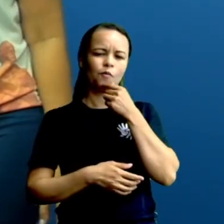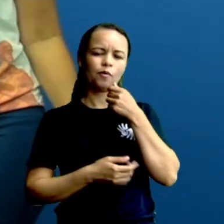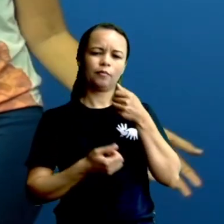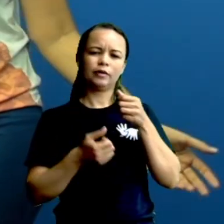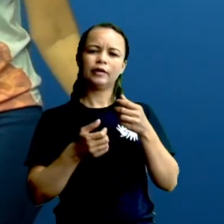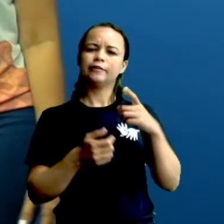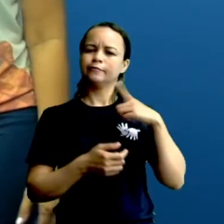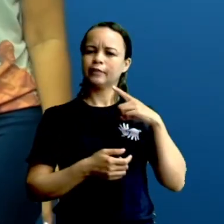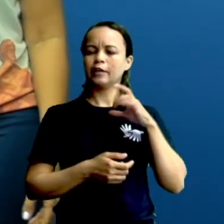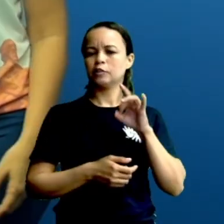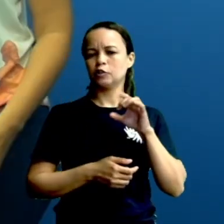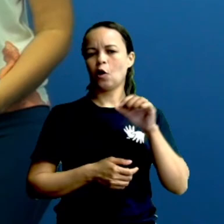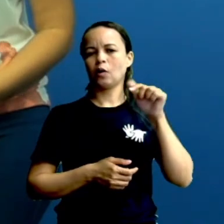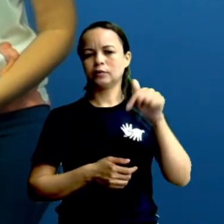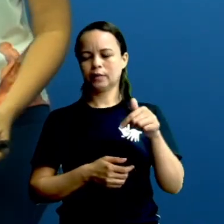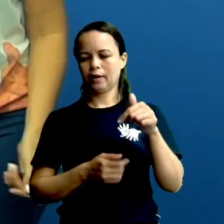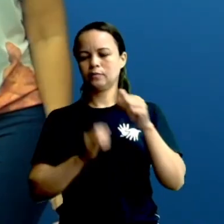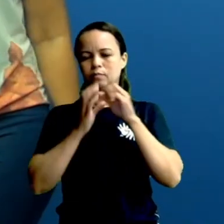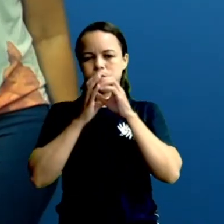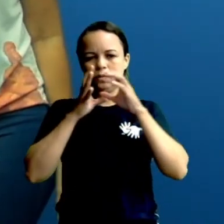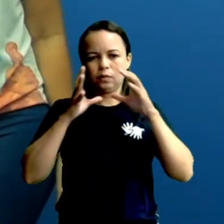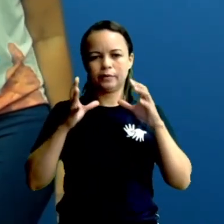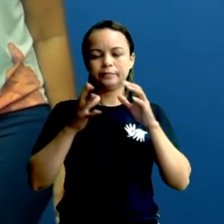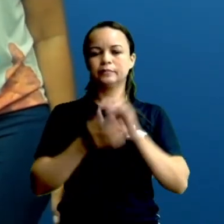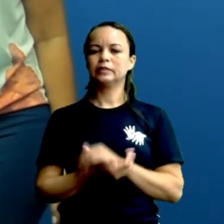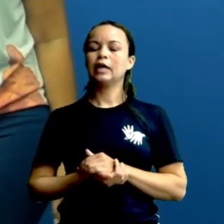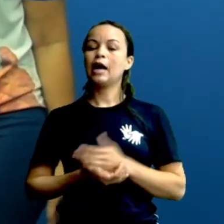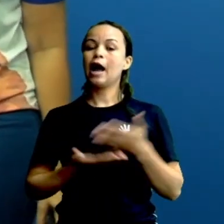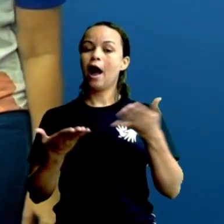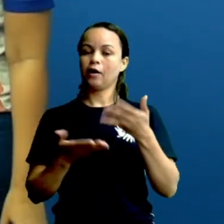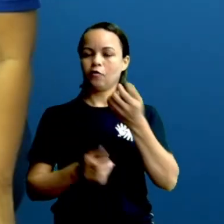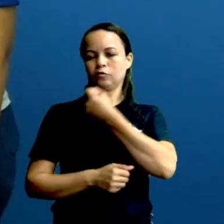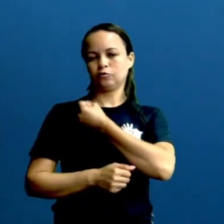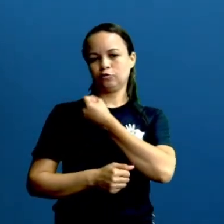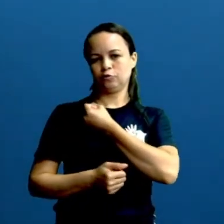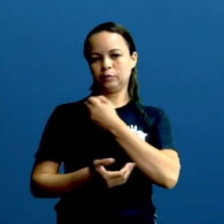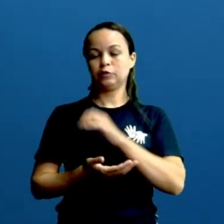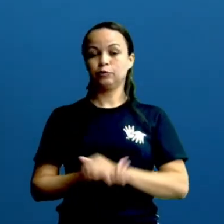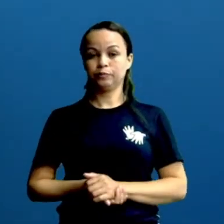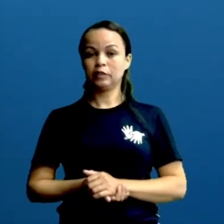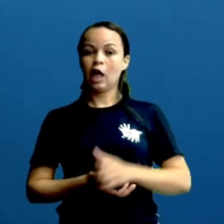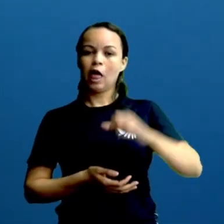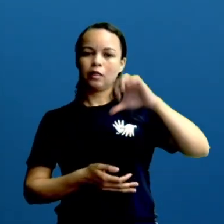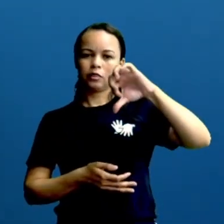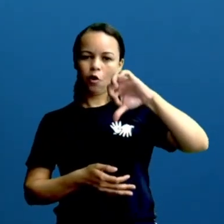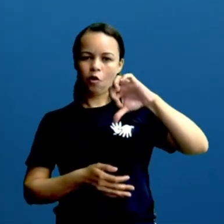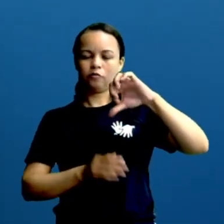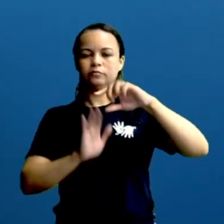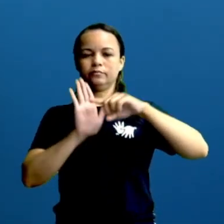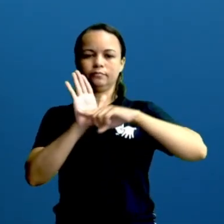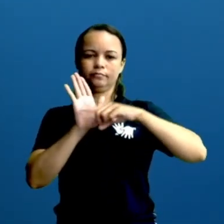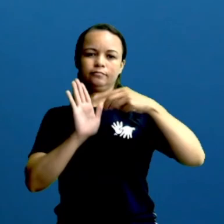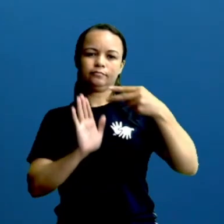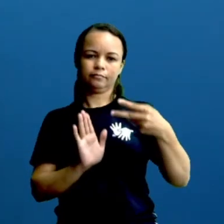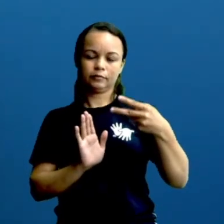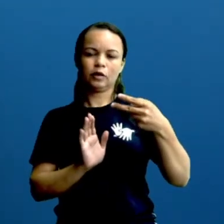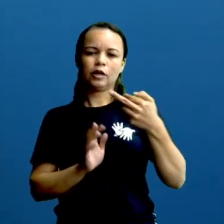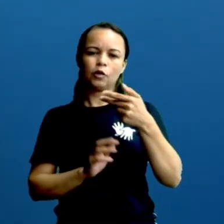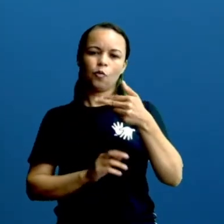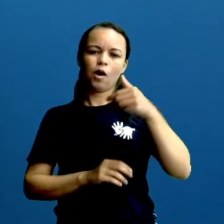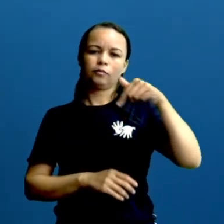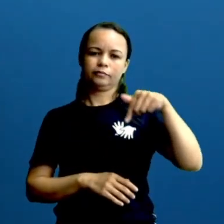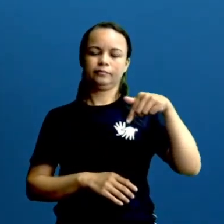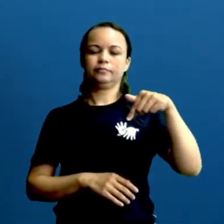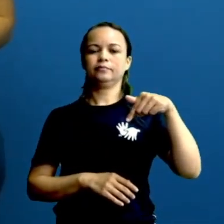7 balões. Então, vamos ver agora como é que eu faço com os algarismos. Ó. 9 menos 2 igual